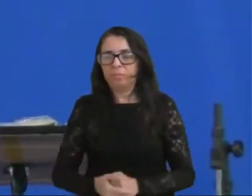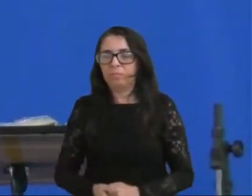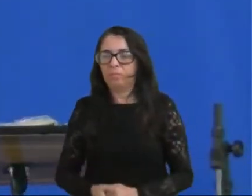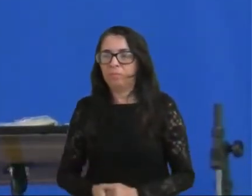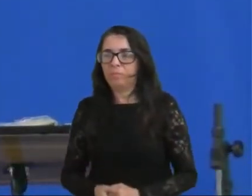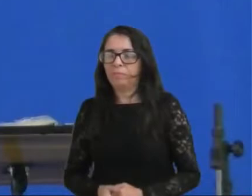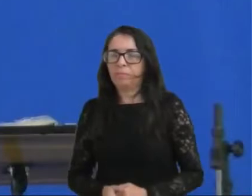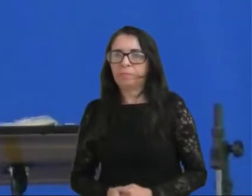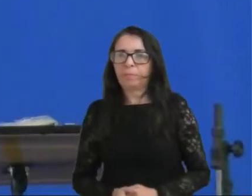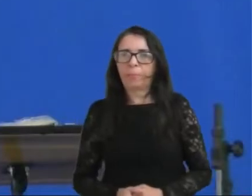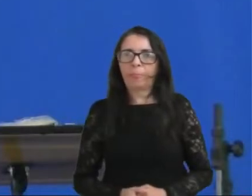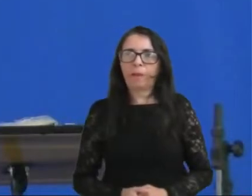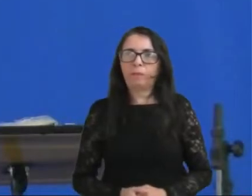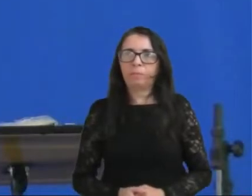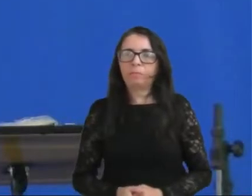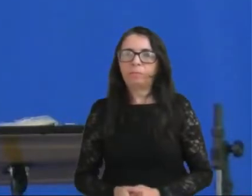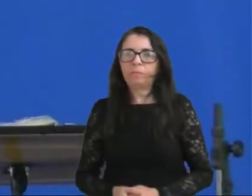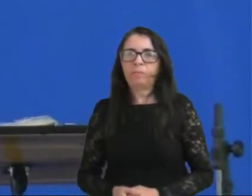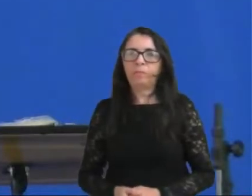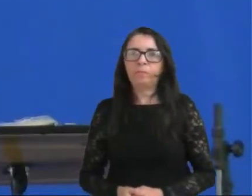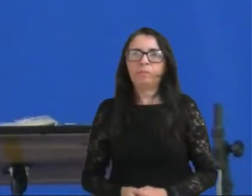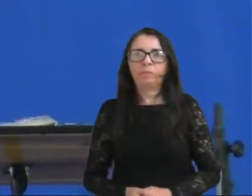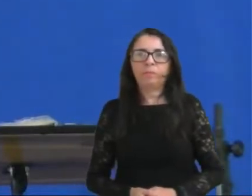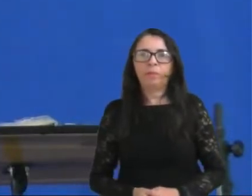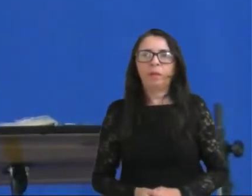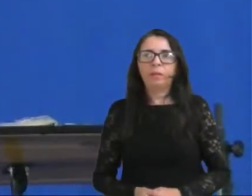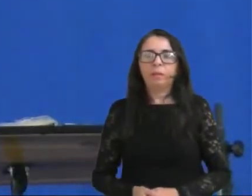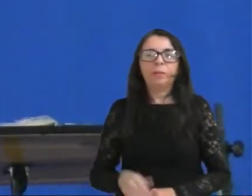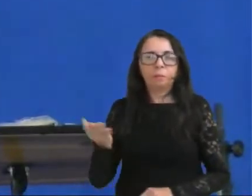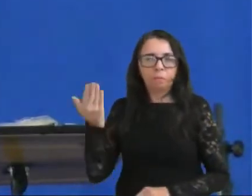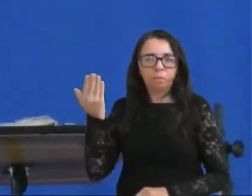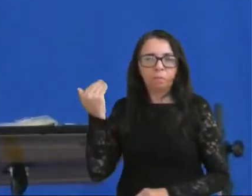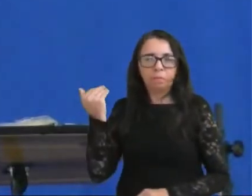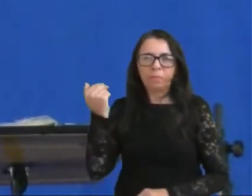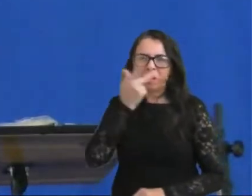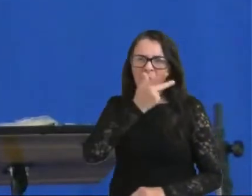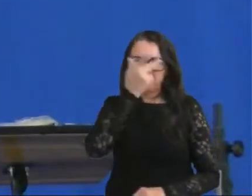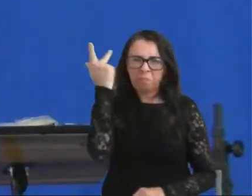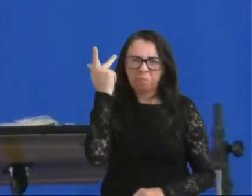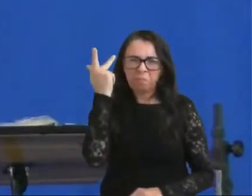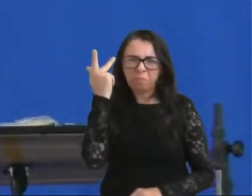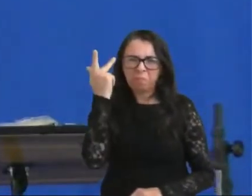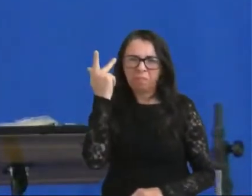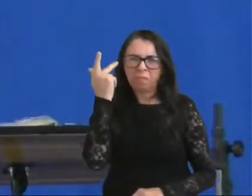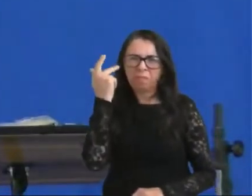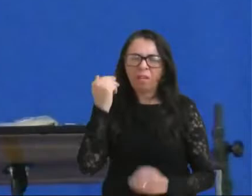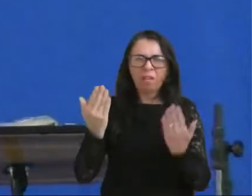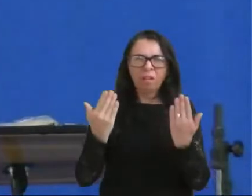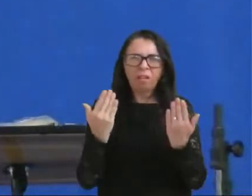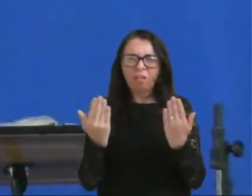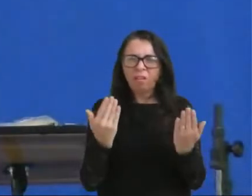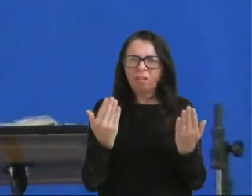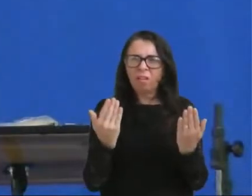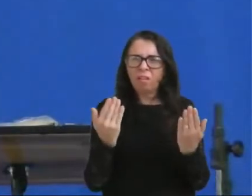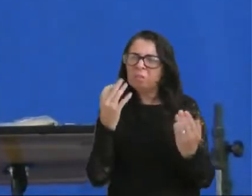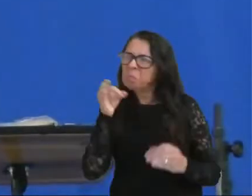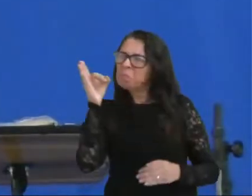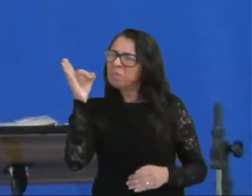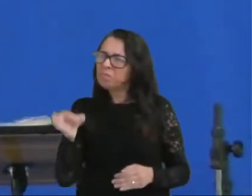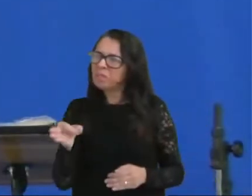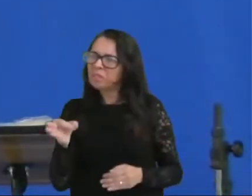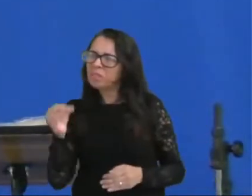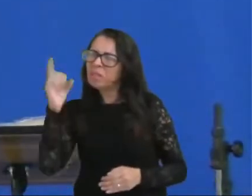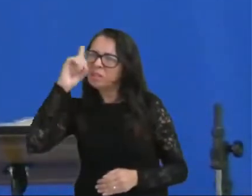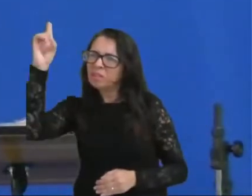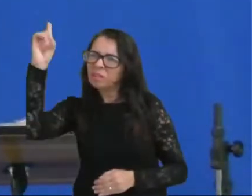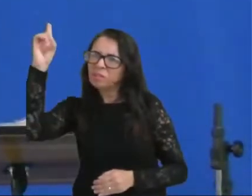ensinos que não eram de Deus, contra heresias, lutava contra tudo isso, mas uma coisa